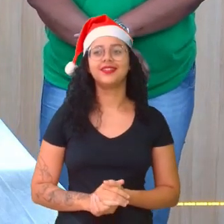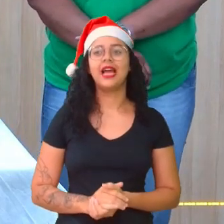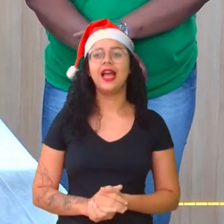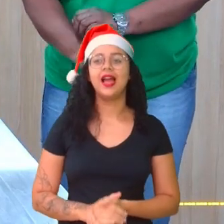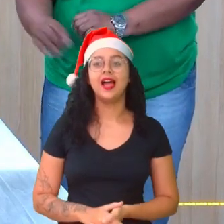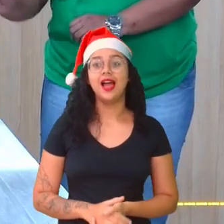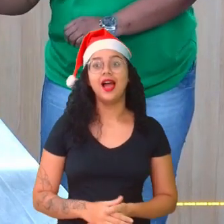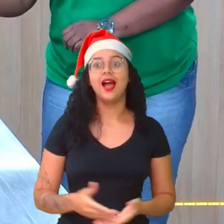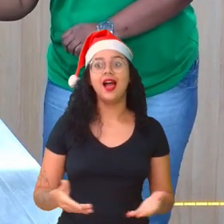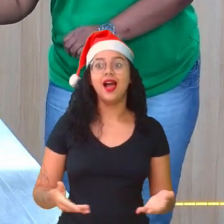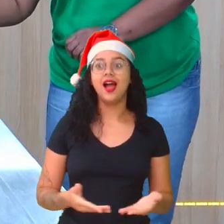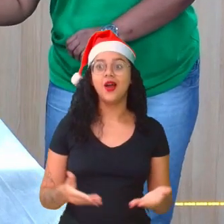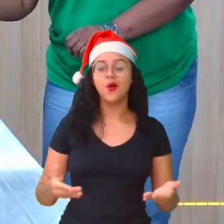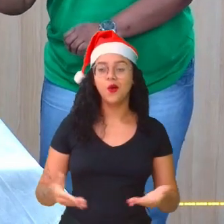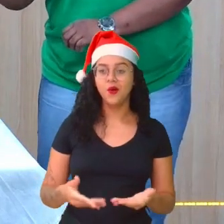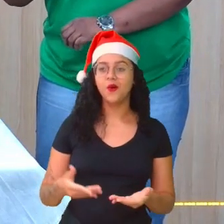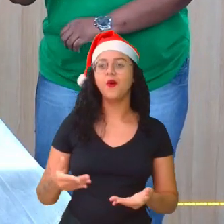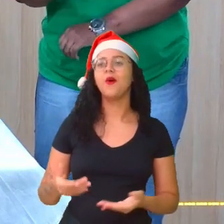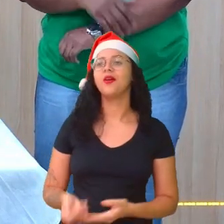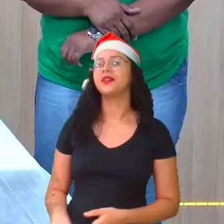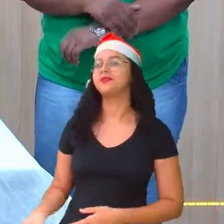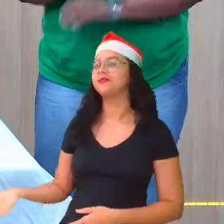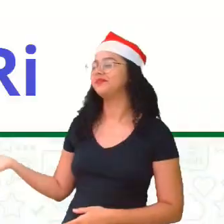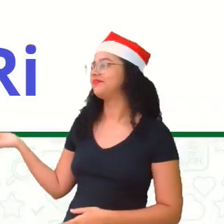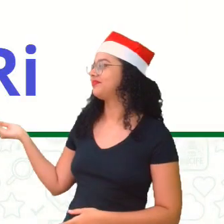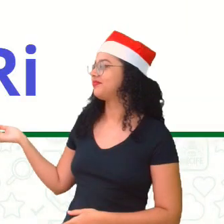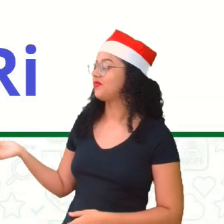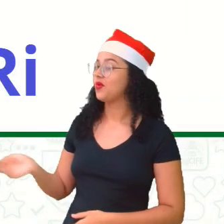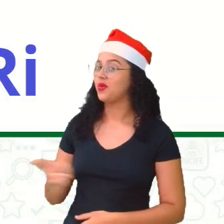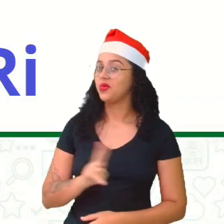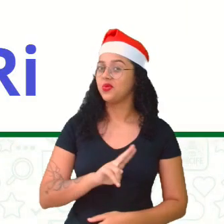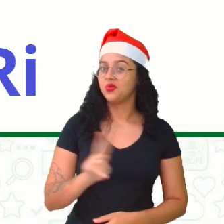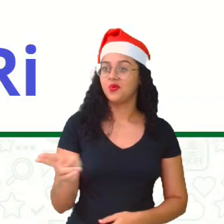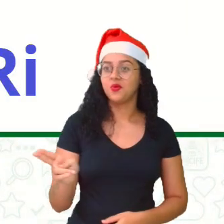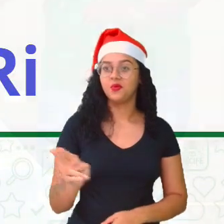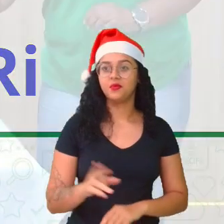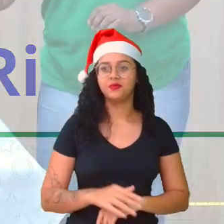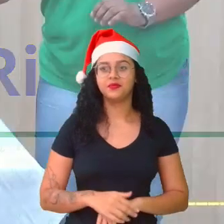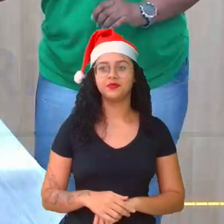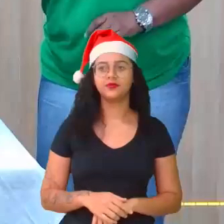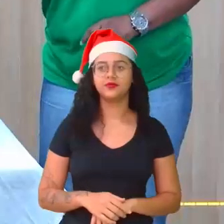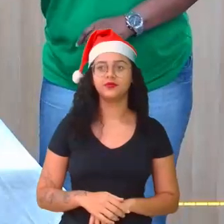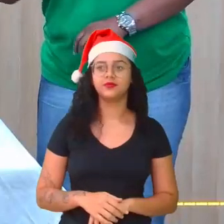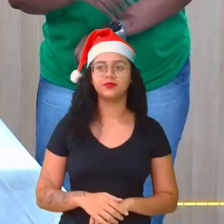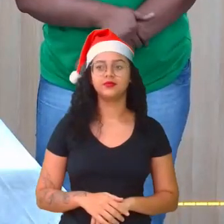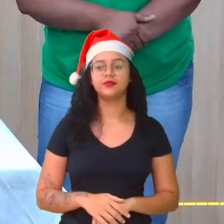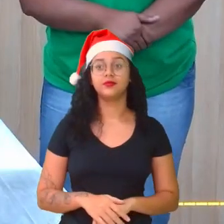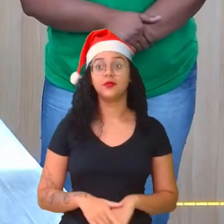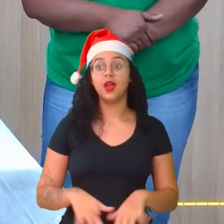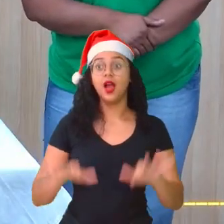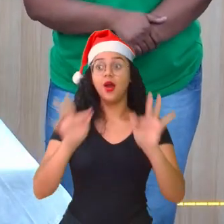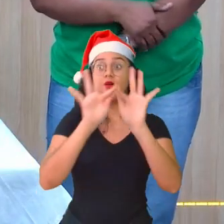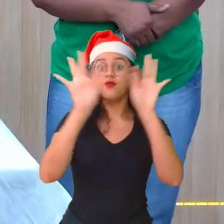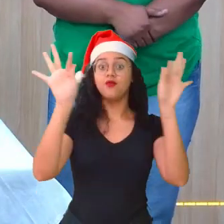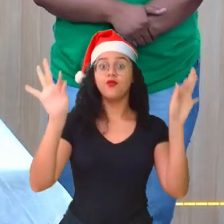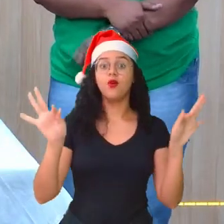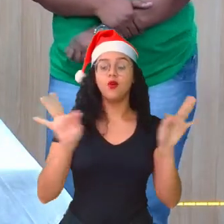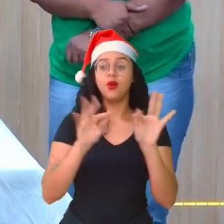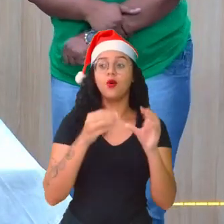Agora vem a azeitona da circunferência. Não é a cereja do bolo. É a azeitona a da que faz com da que a pizza.